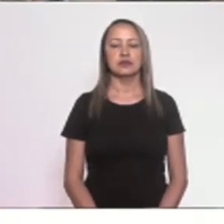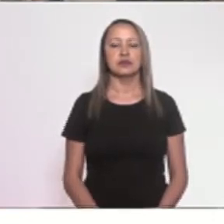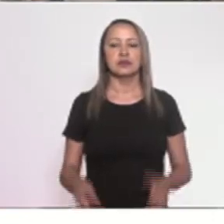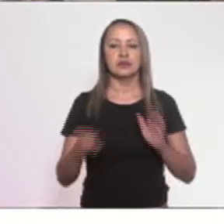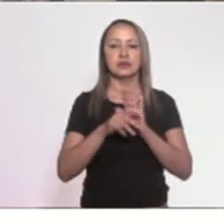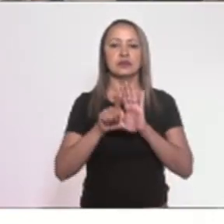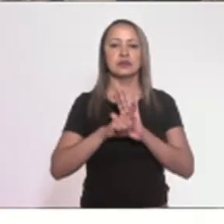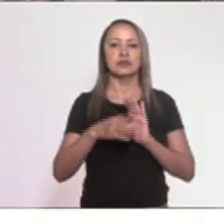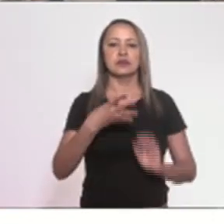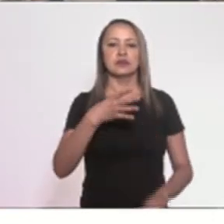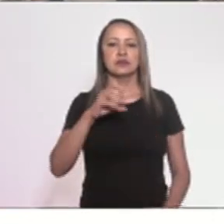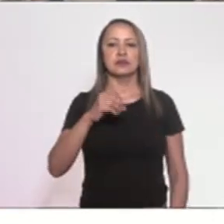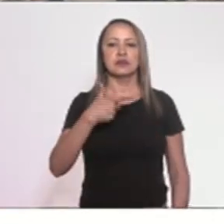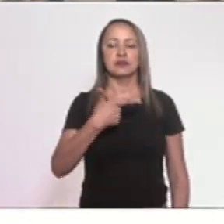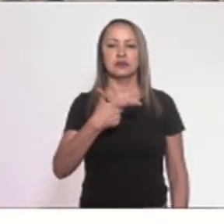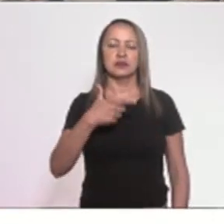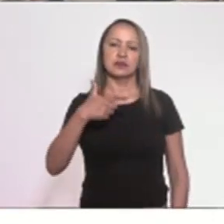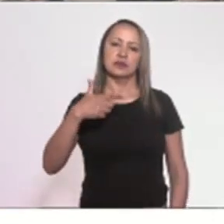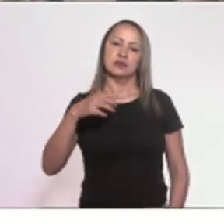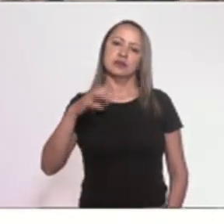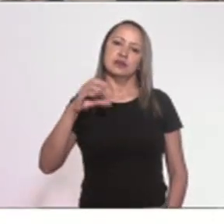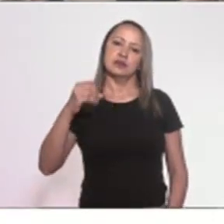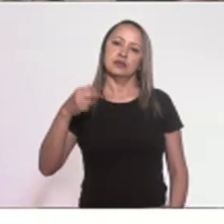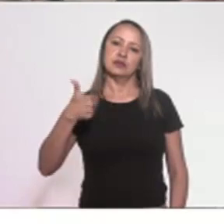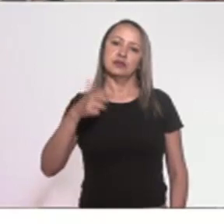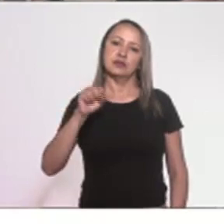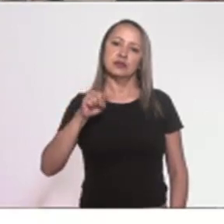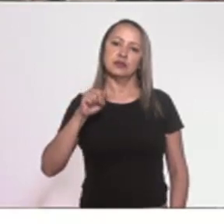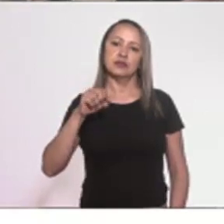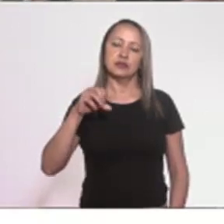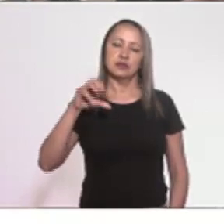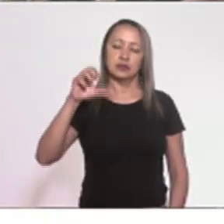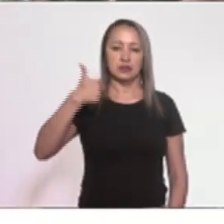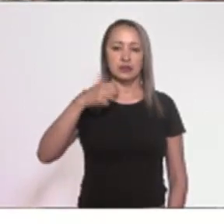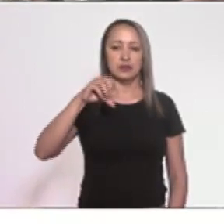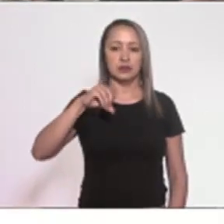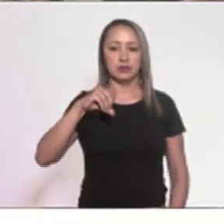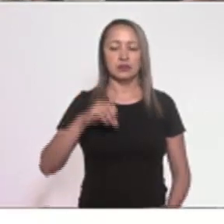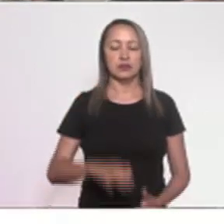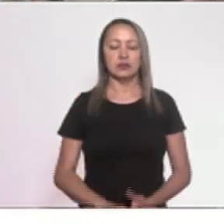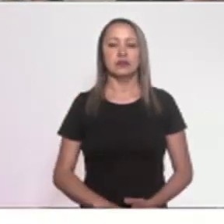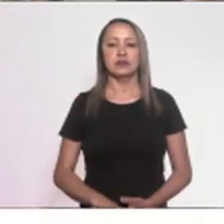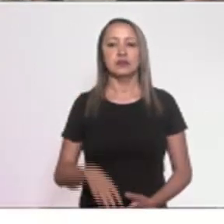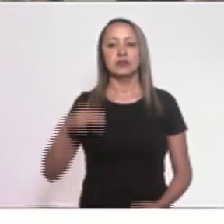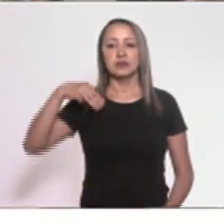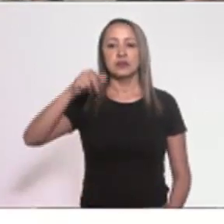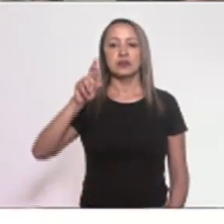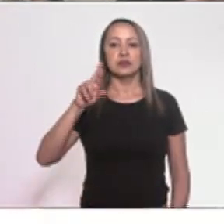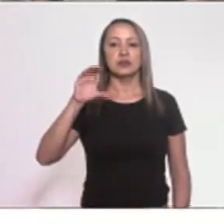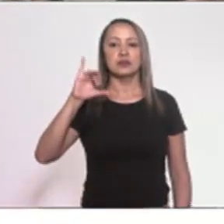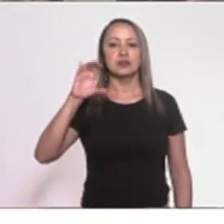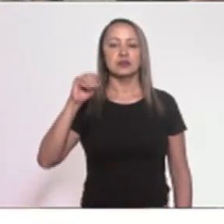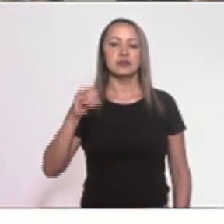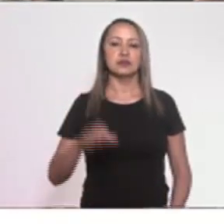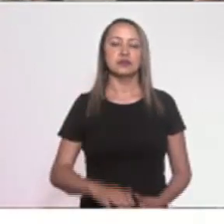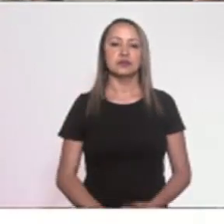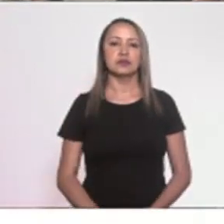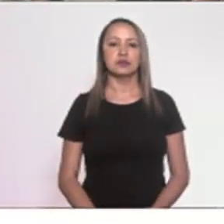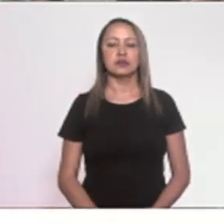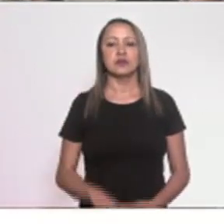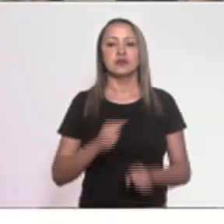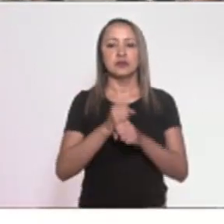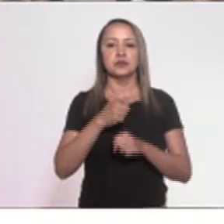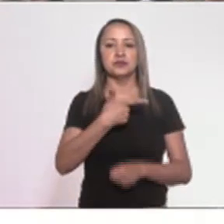Projeto de lei 40/2019, de autoria do deputado Márcio Canella, que altera a lei 4.725, de 15 de março de 2006,